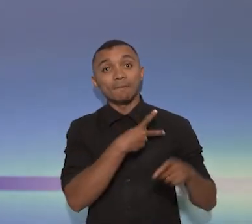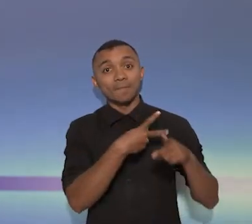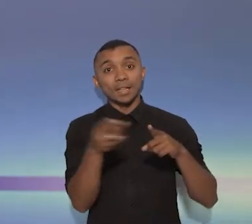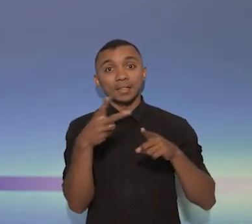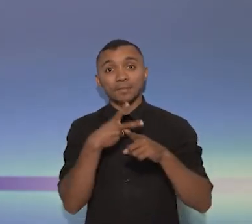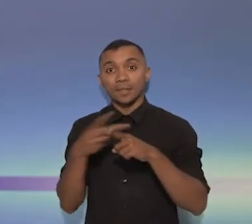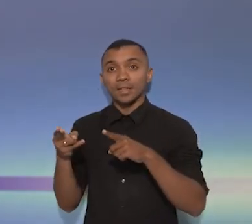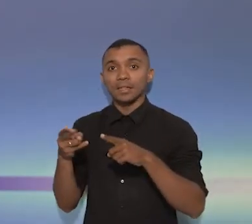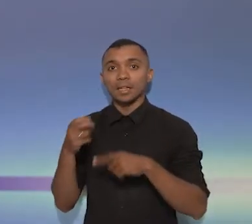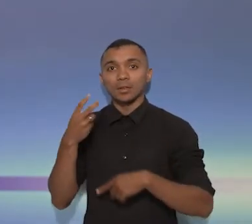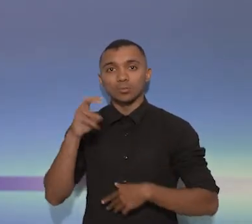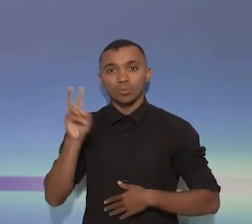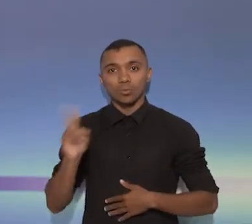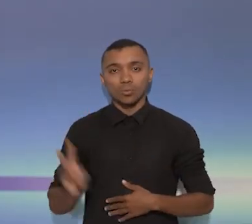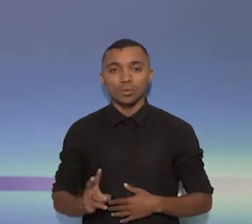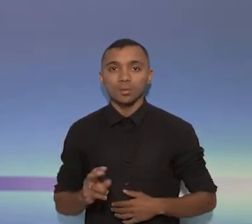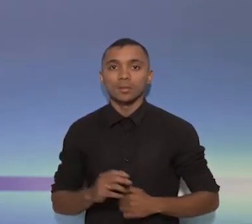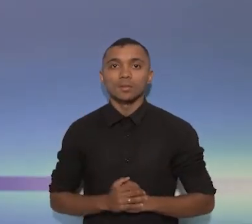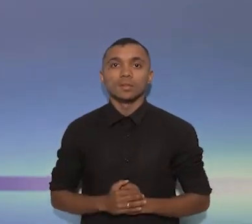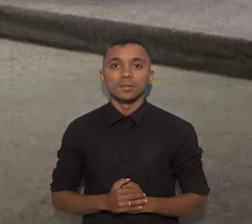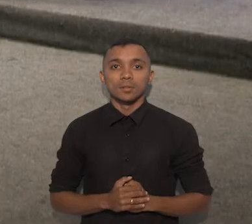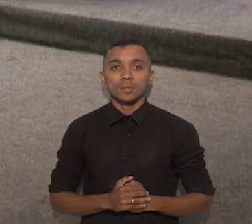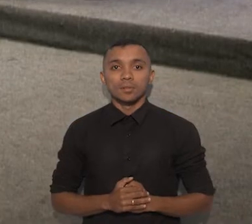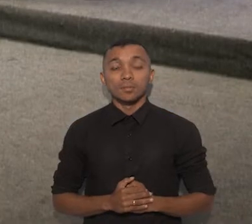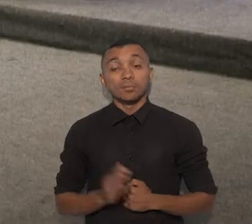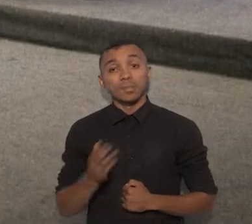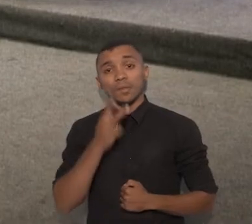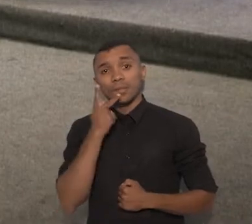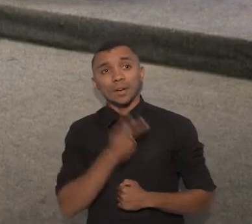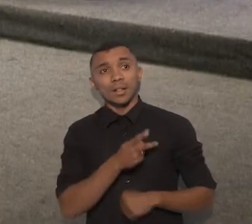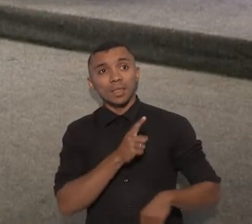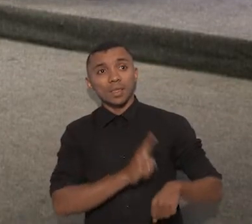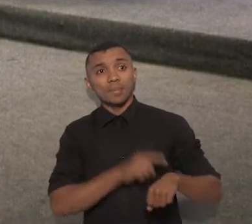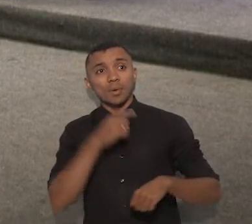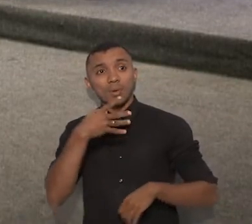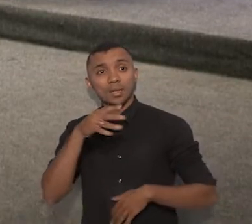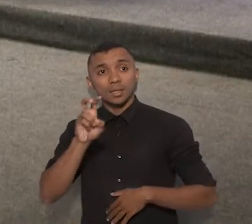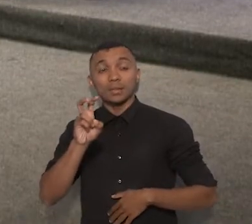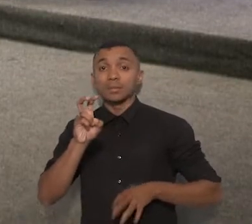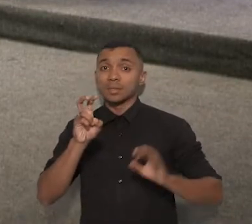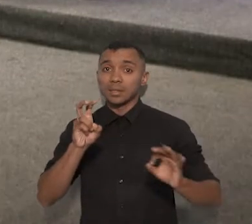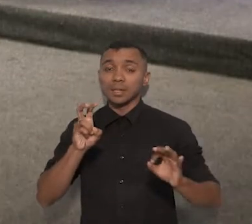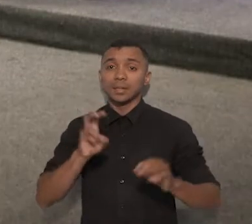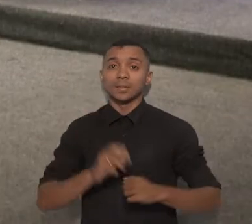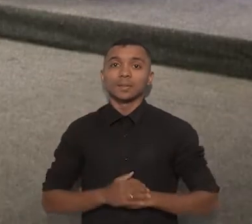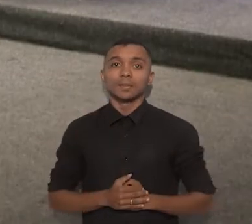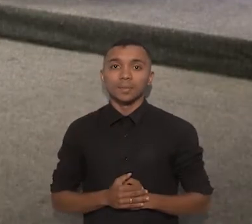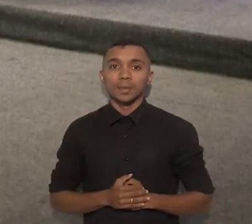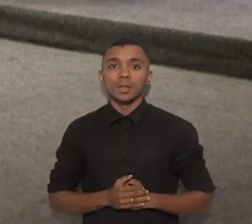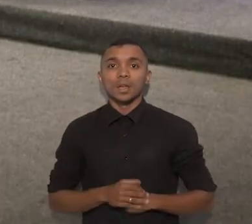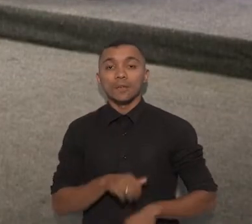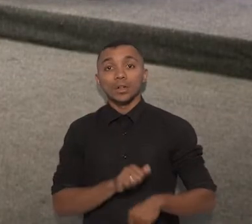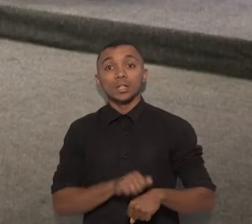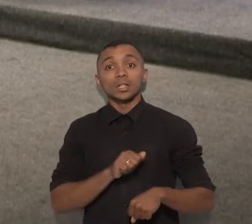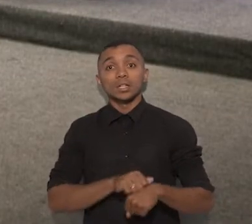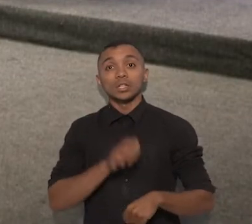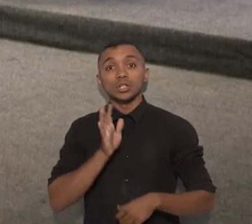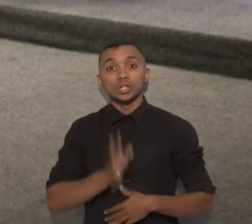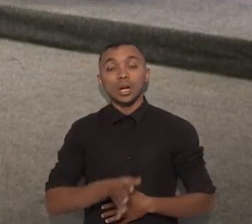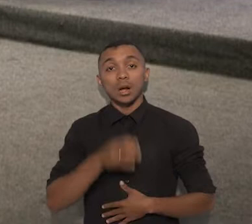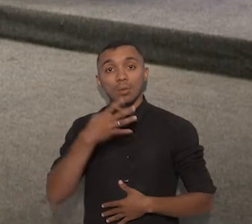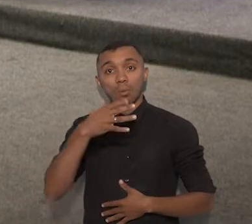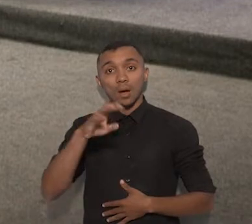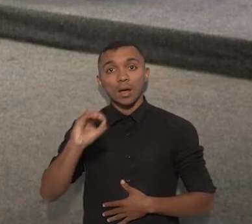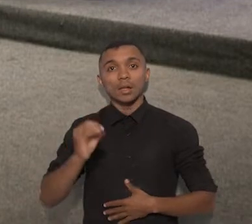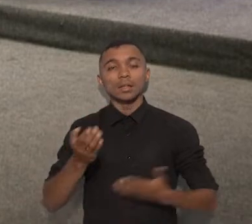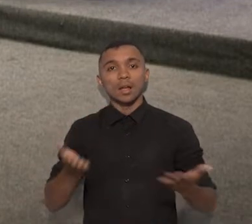fica menos dolorosa para o segundo turno. Mas você está dizendo que vai a 45. O Fortaleza já se salvou com 40 pontos. E esse ano time